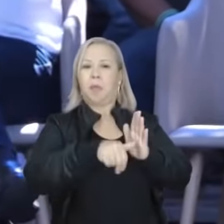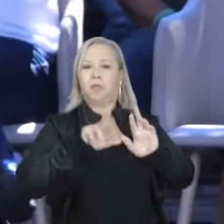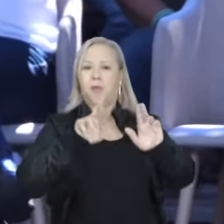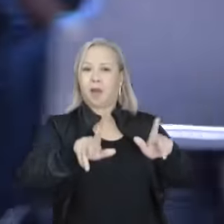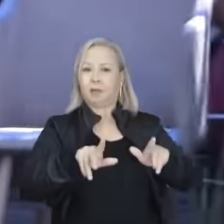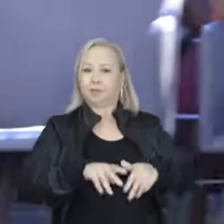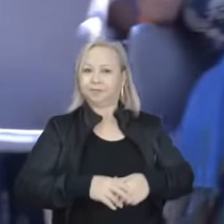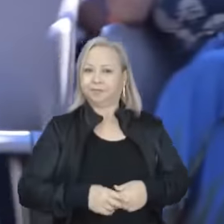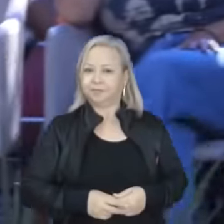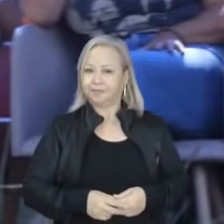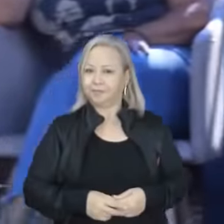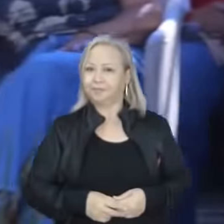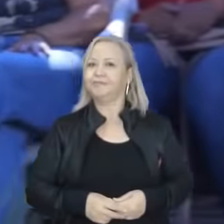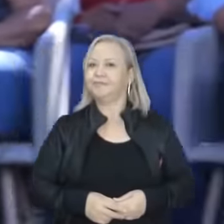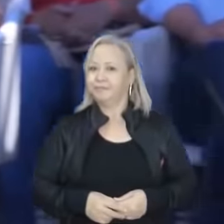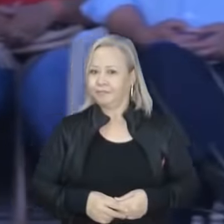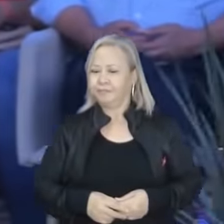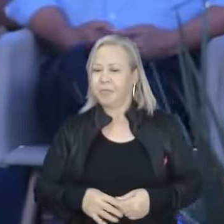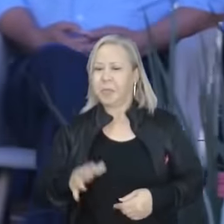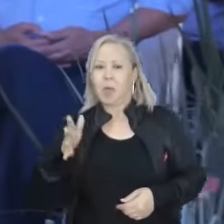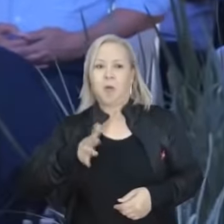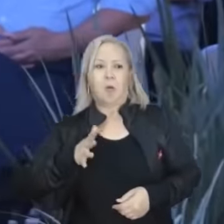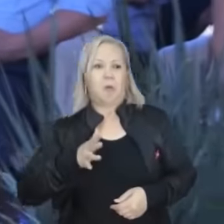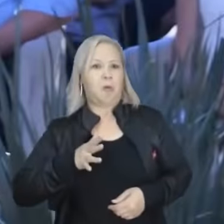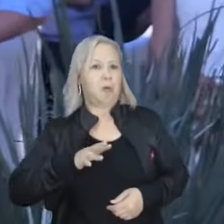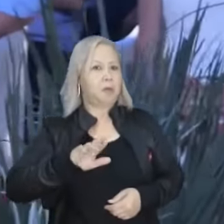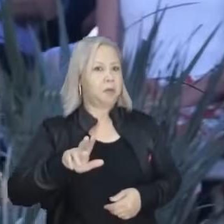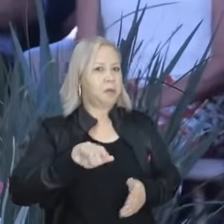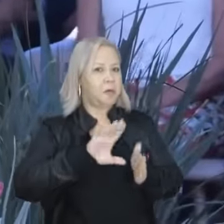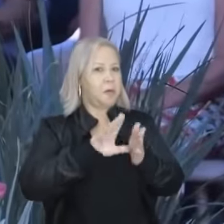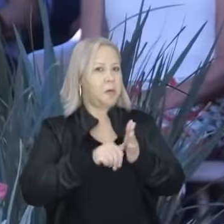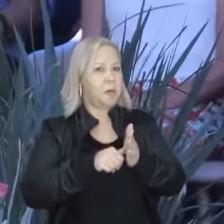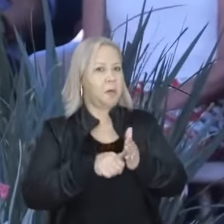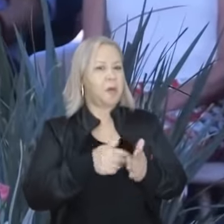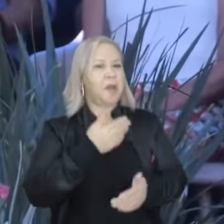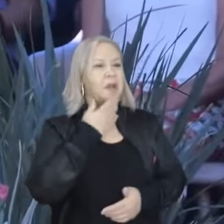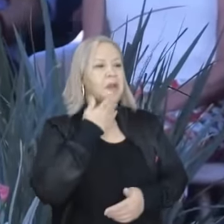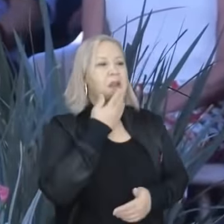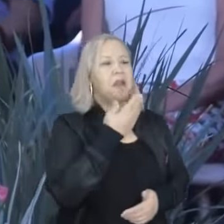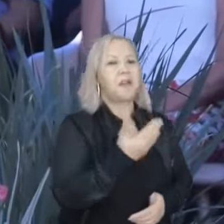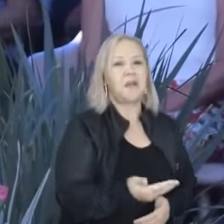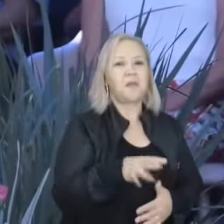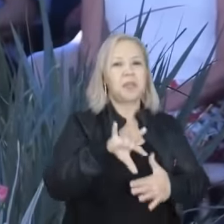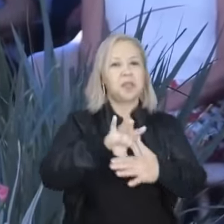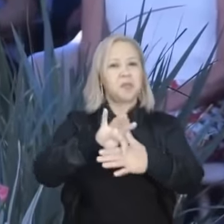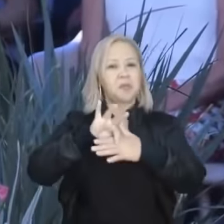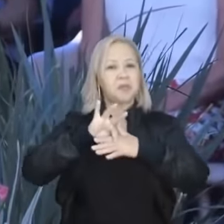Ah, o rico não rouba. Ele vai pedir para as autoridades.